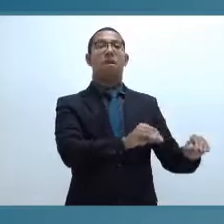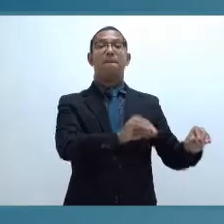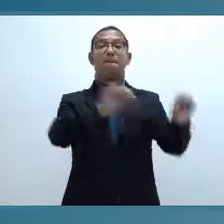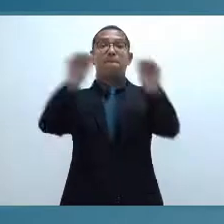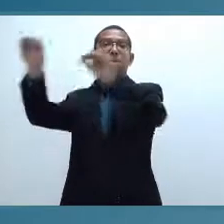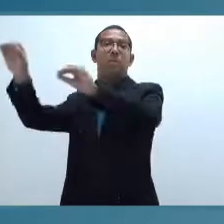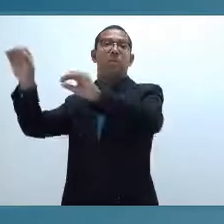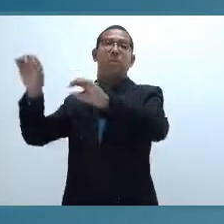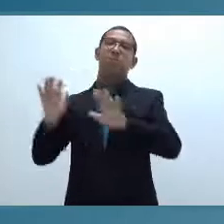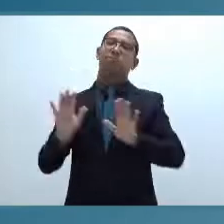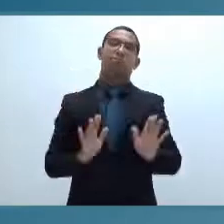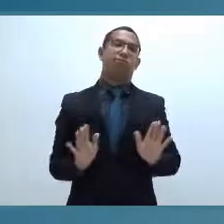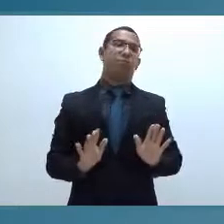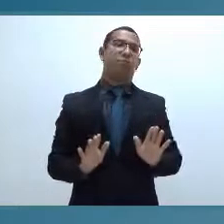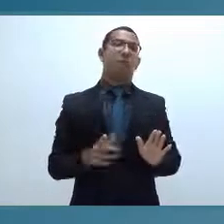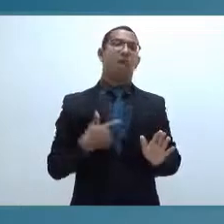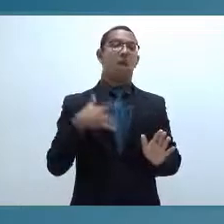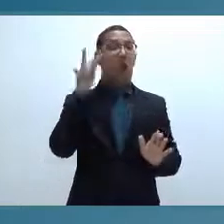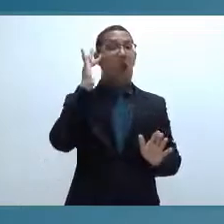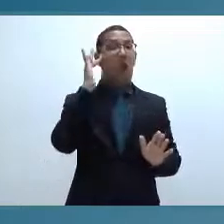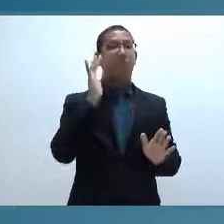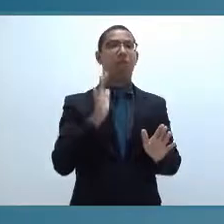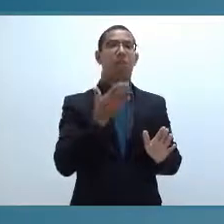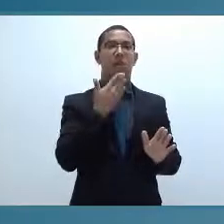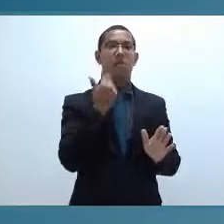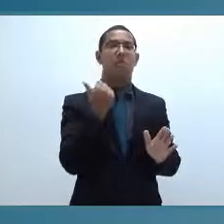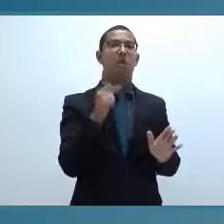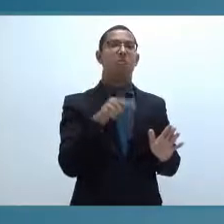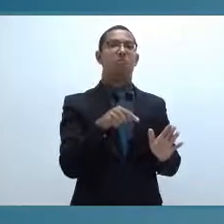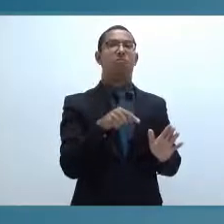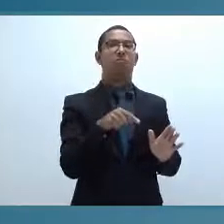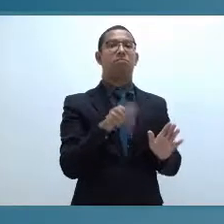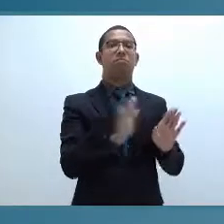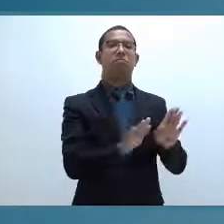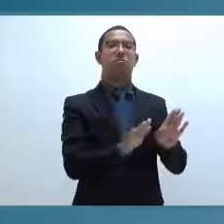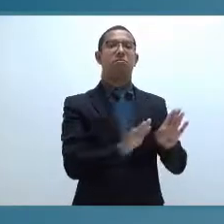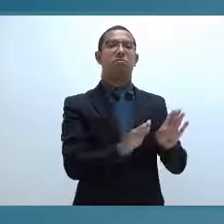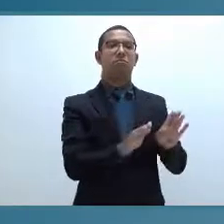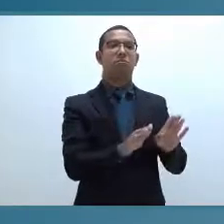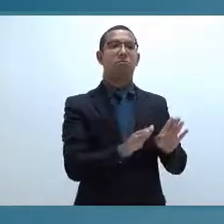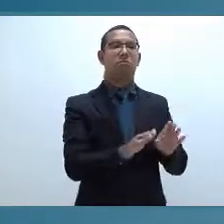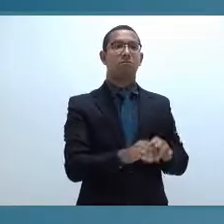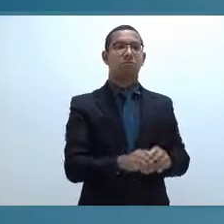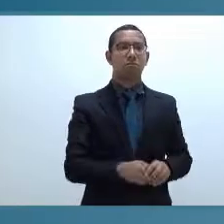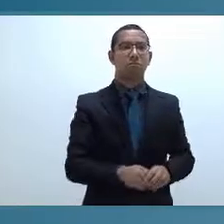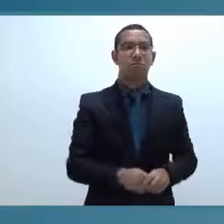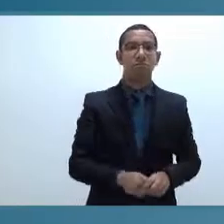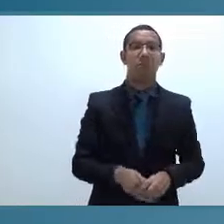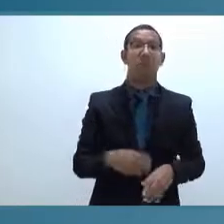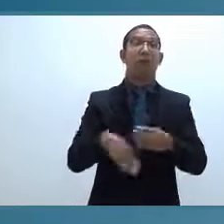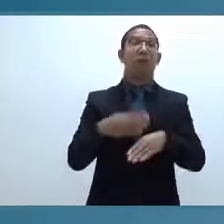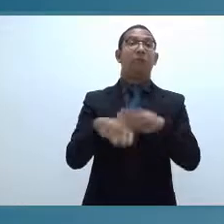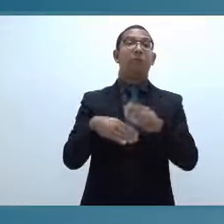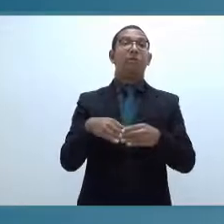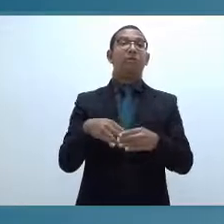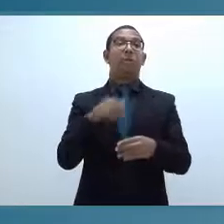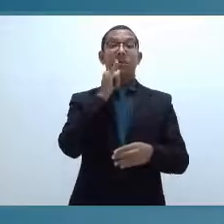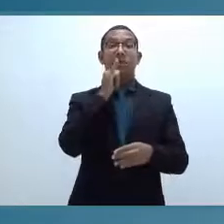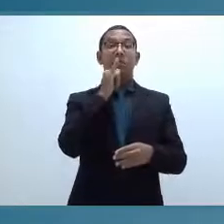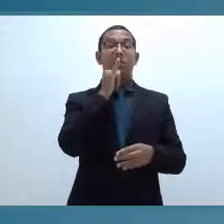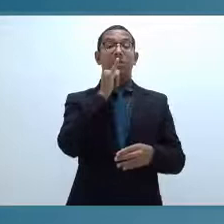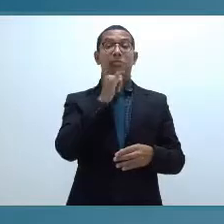justificado. Até então, porque senão vai fazer um dia o juiz de Afuá está pedindo para morar em Macapá e nós vamos ter que ceder, porque